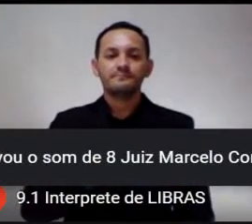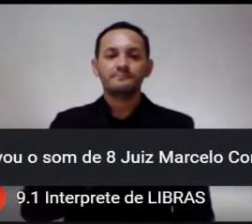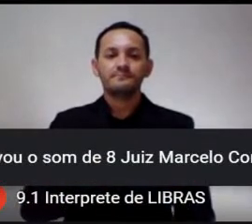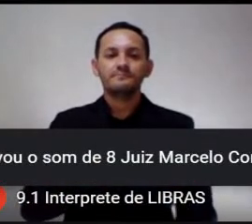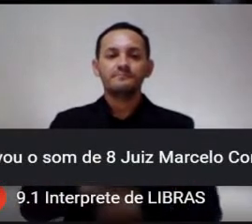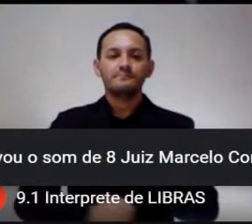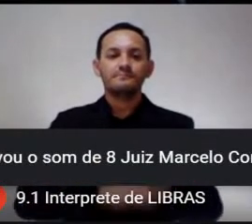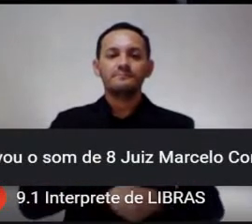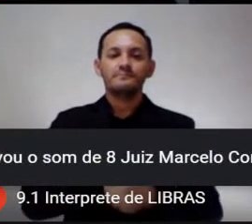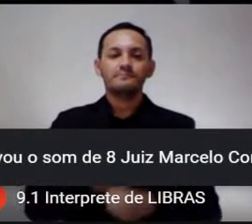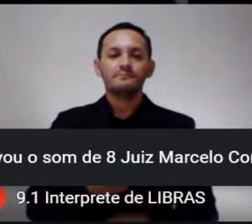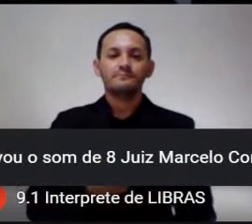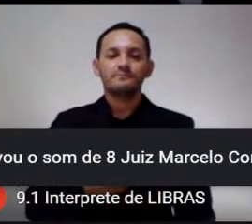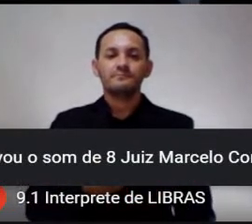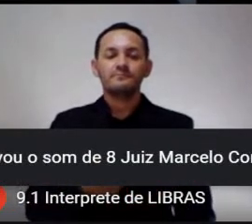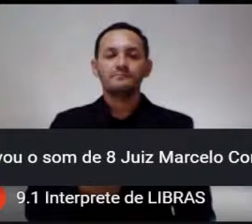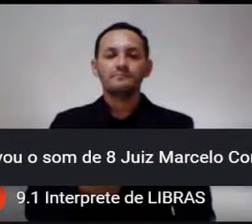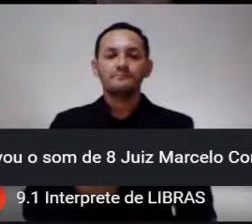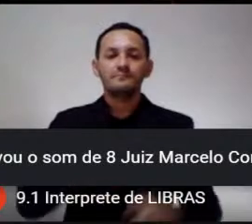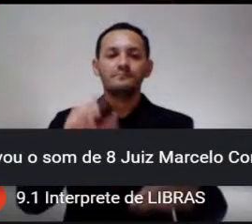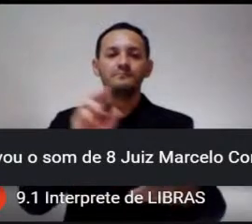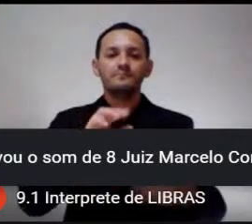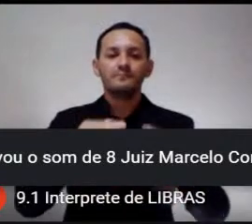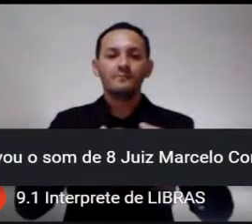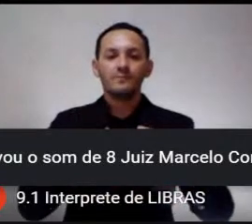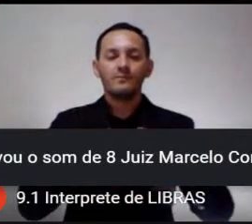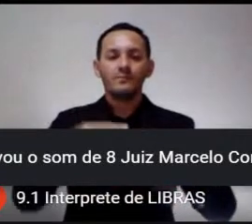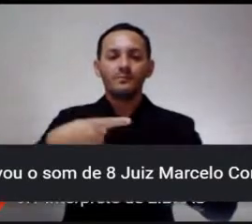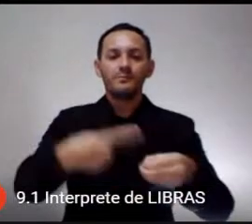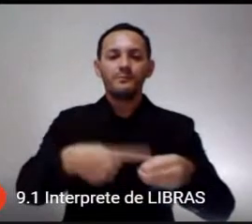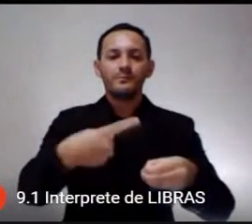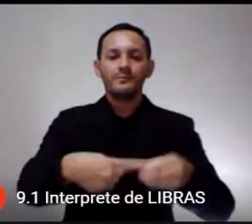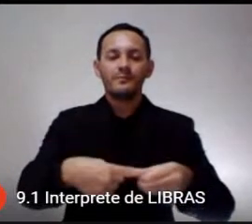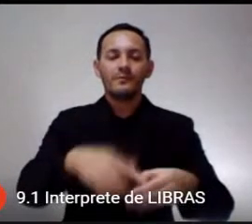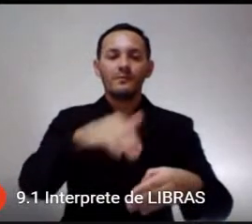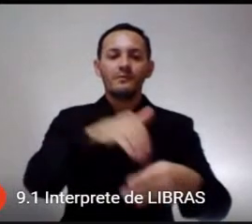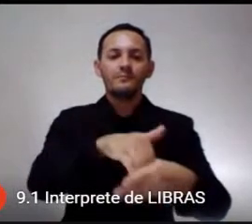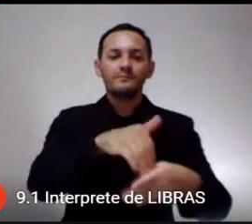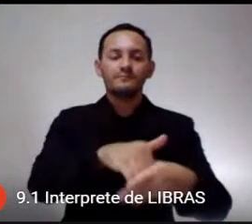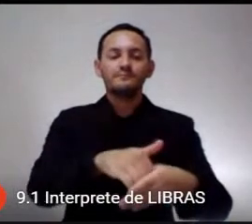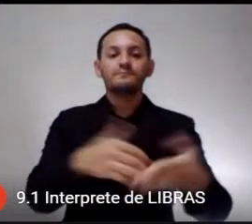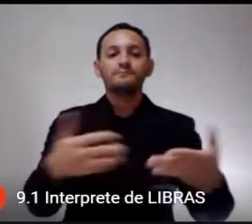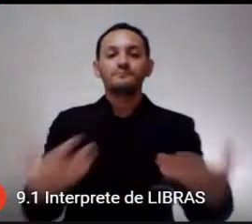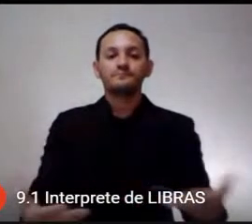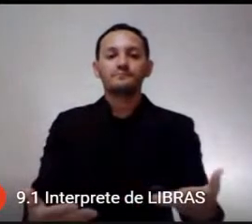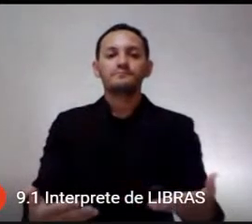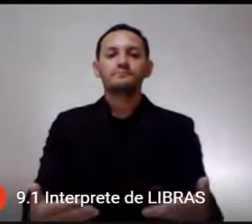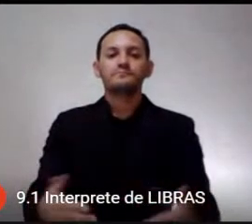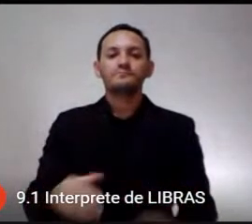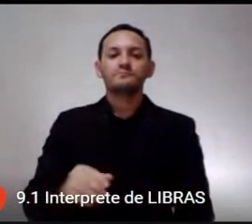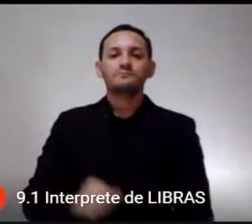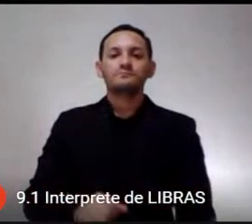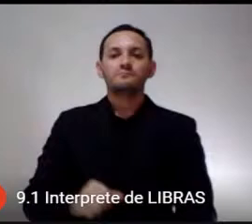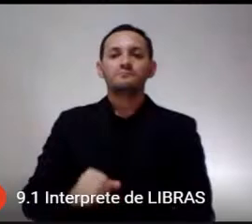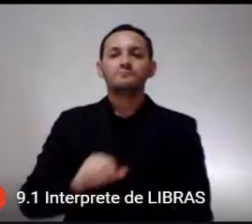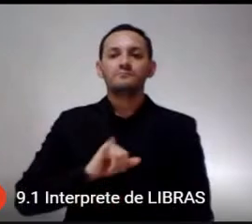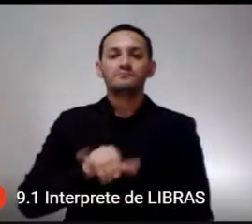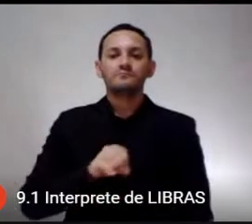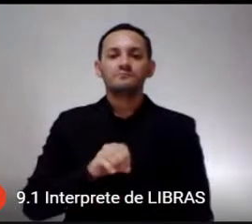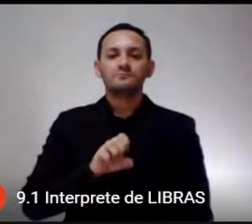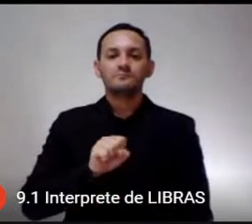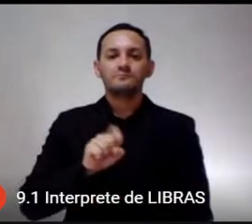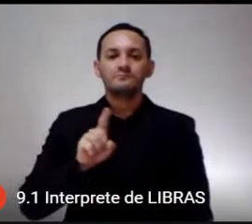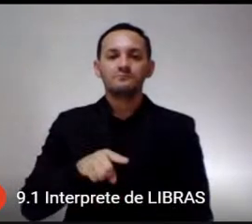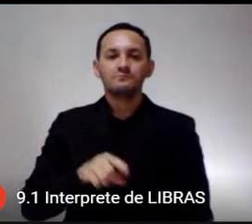78/16/2020, alistamento eleitoral do domicílio eleitoral, da relatoria do doutor José Márcio da Silveira e Silva, em que